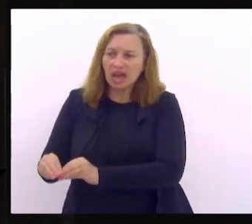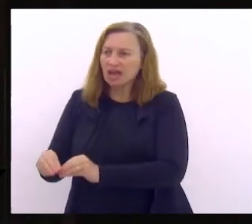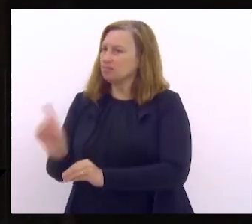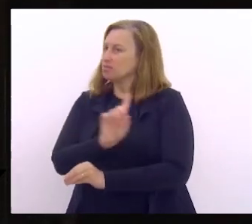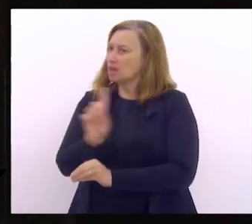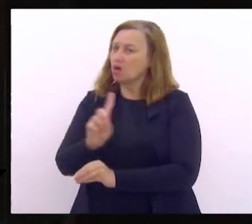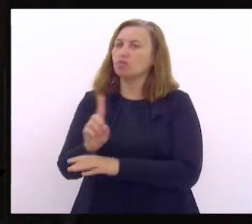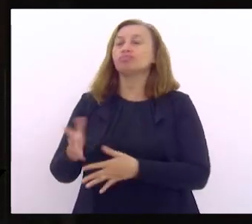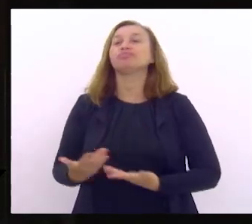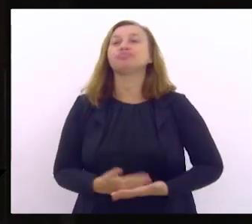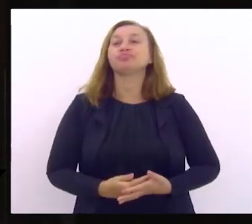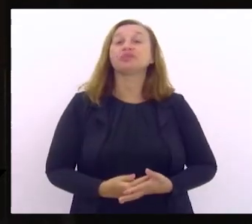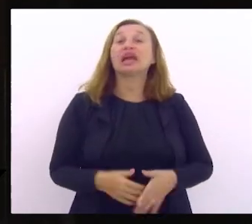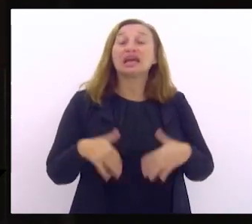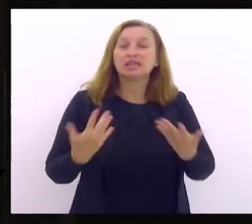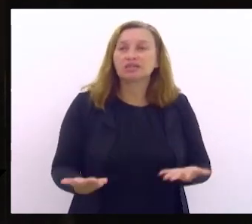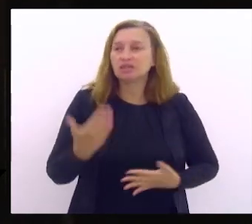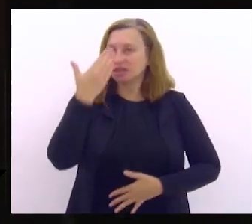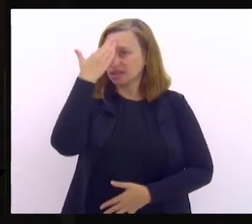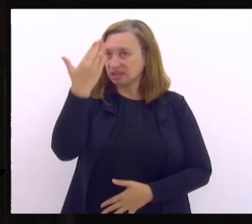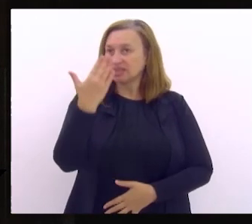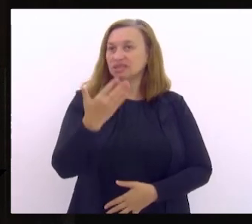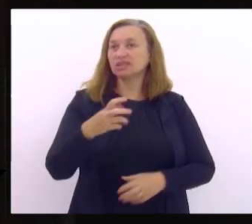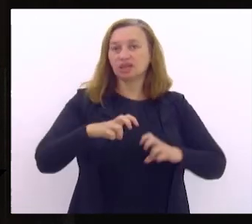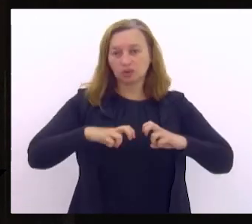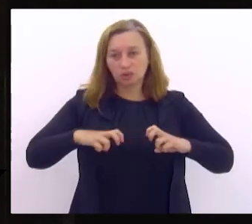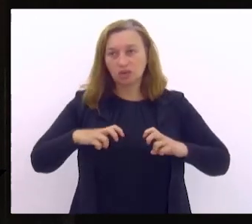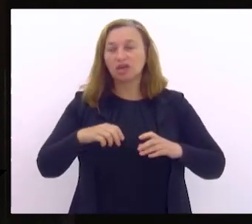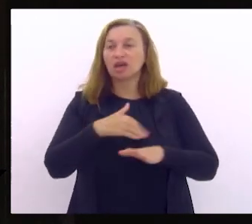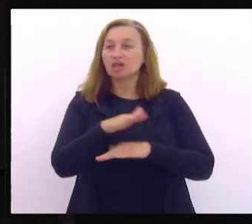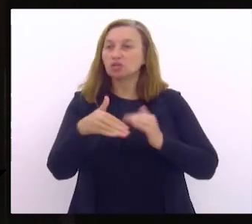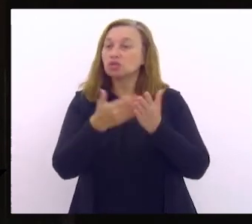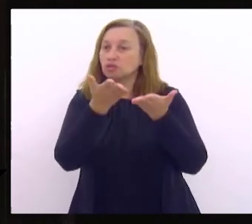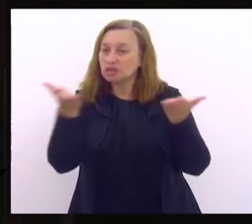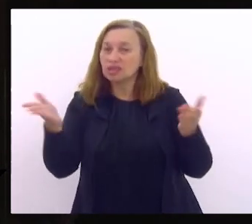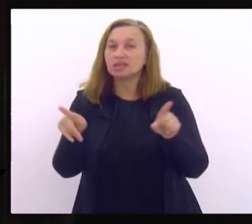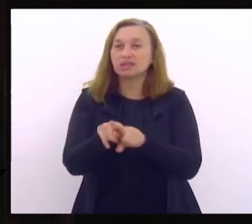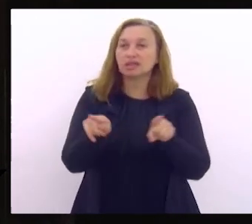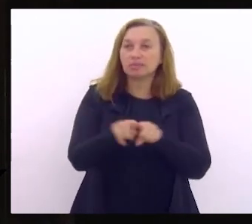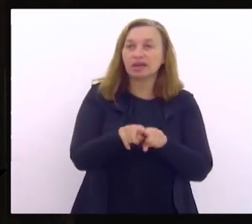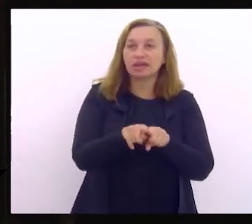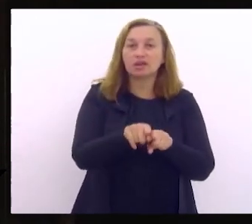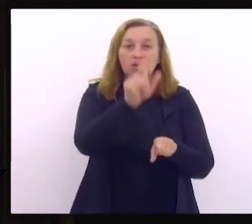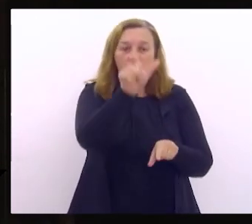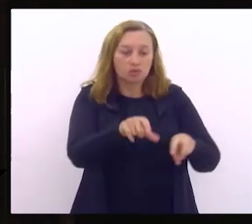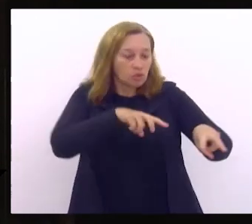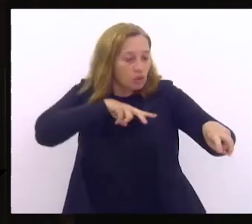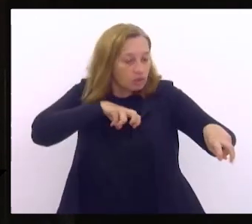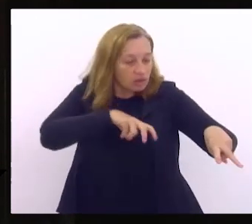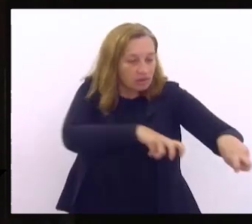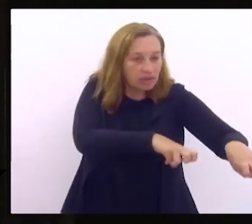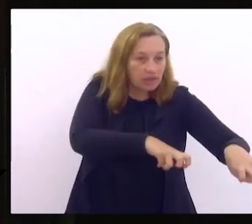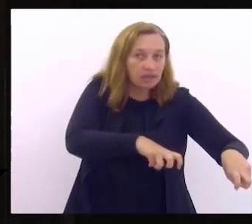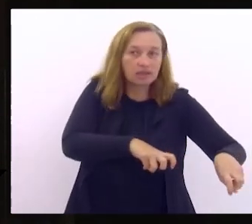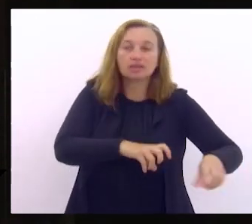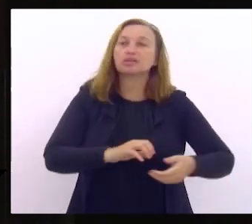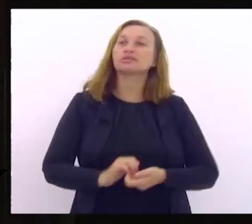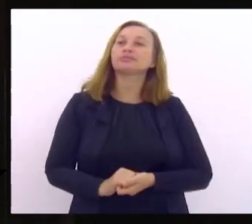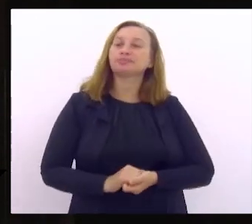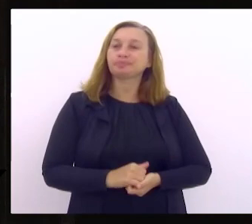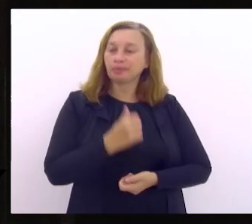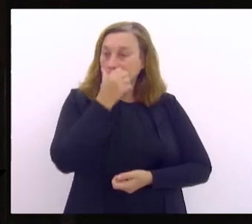Então, eu quero agradecer às autoridades e também aos atletas que vieram aqui com muito elan, esse